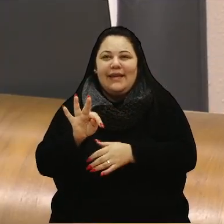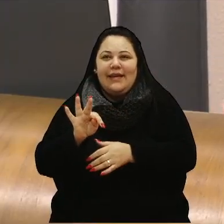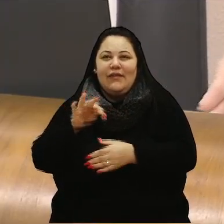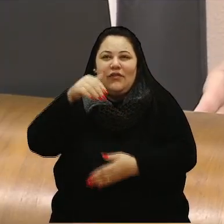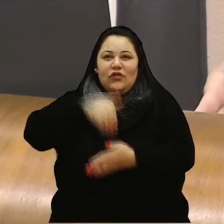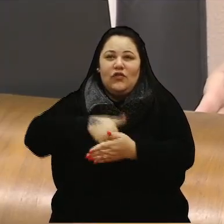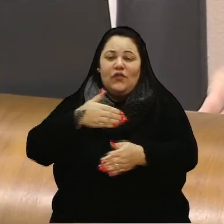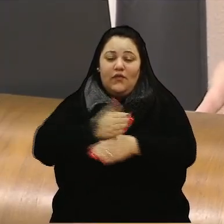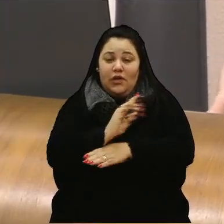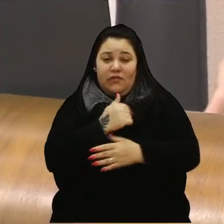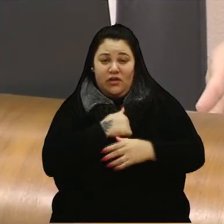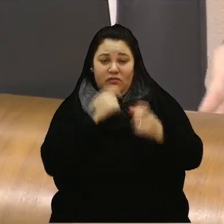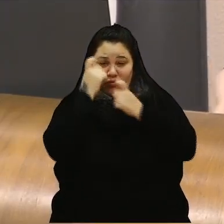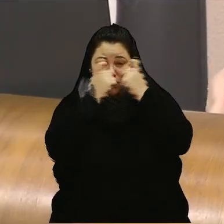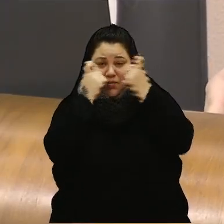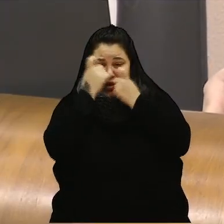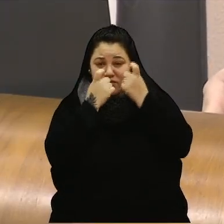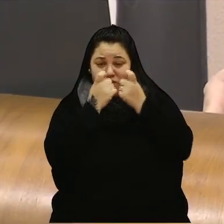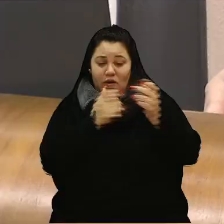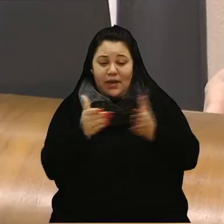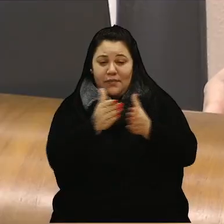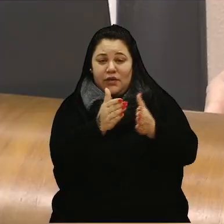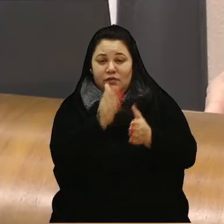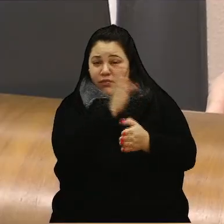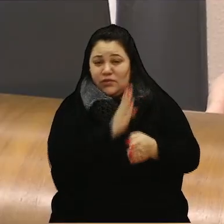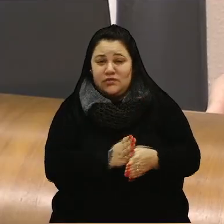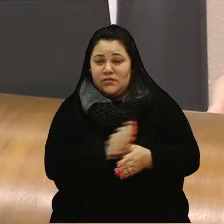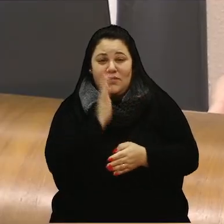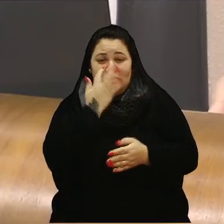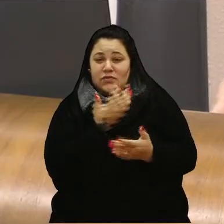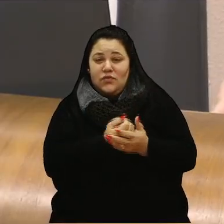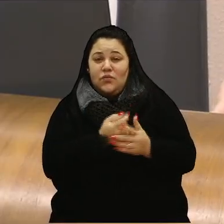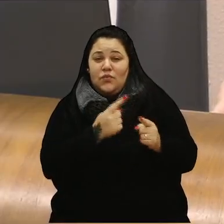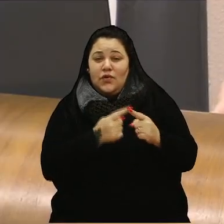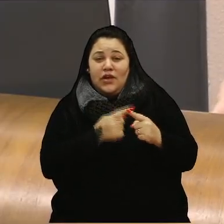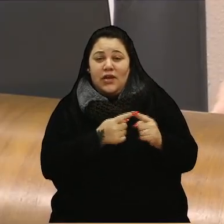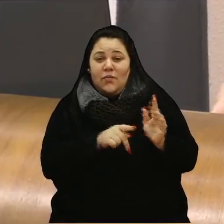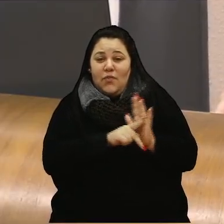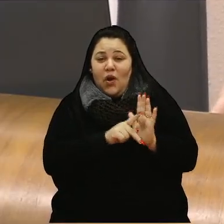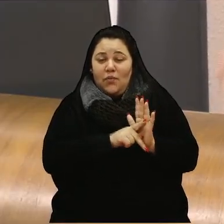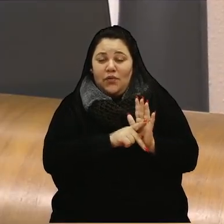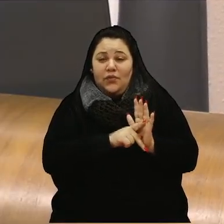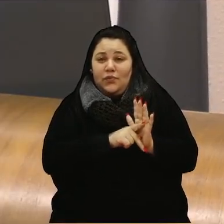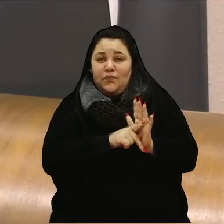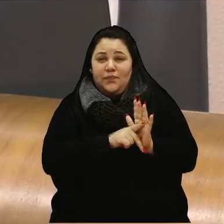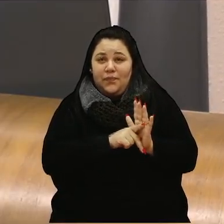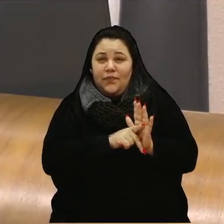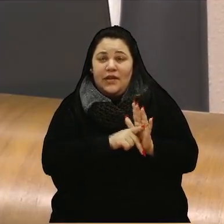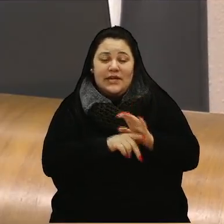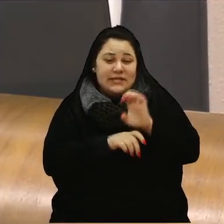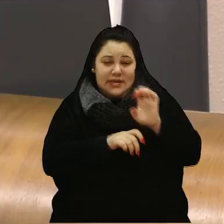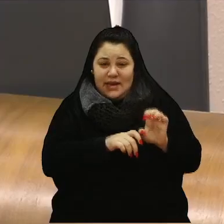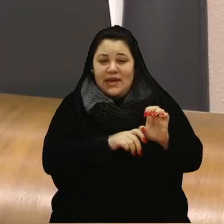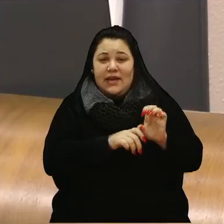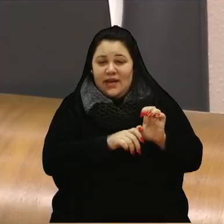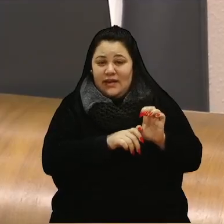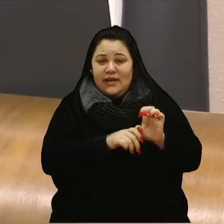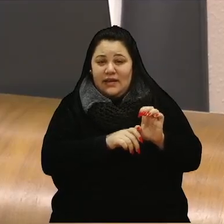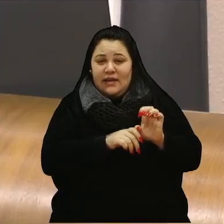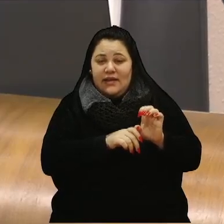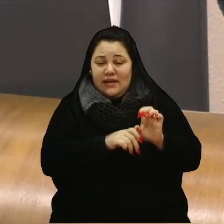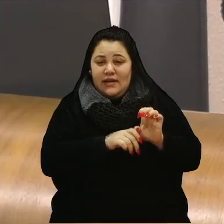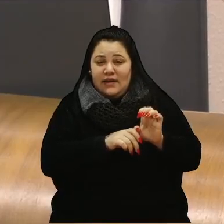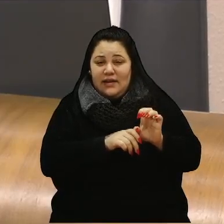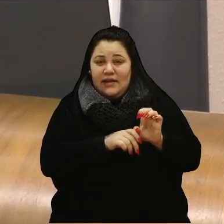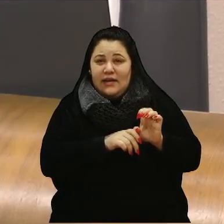fico até preocupado com isso, o rumo que o Brasil está tomando. Porque isso aí, num cenário internacional, tu cria um clima que o Brasil,